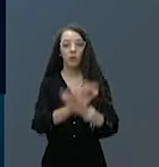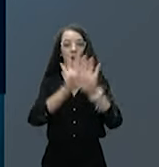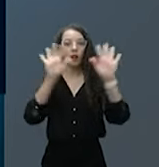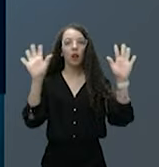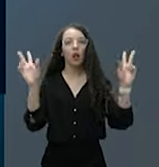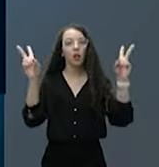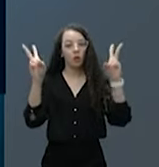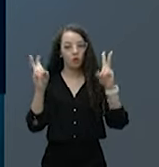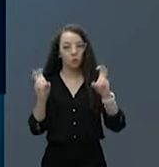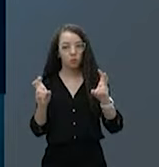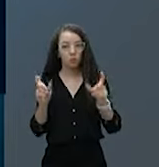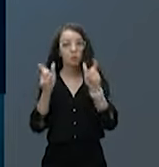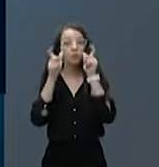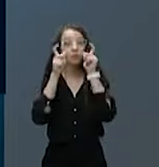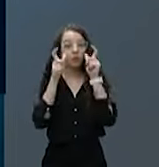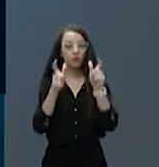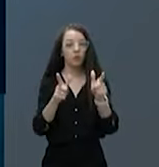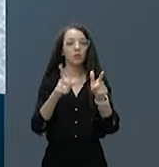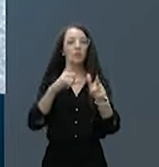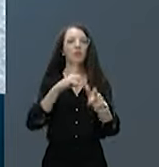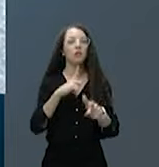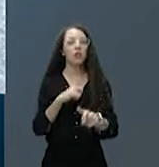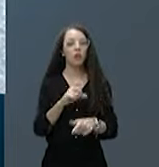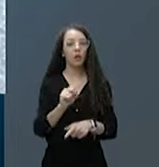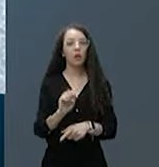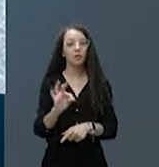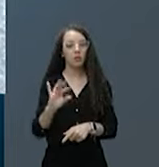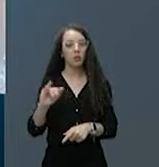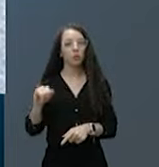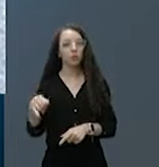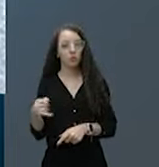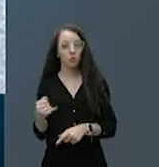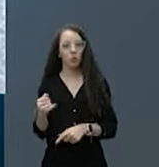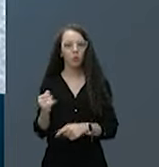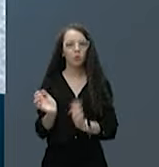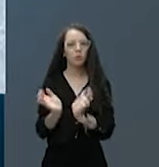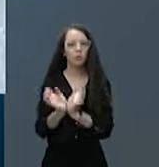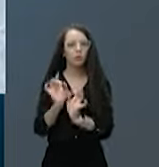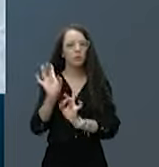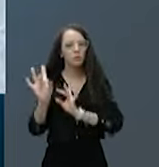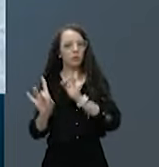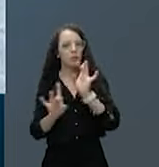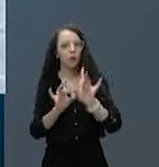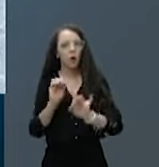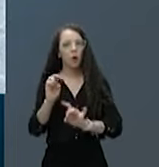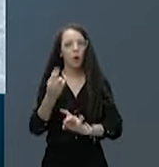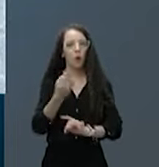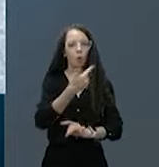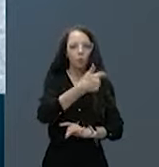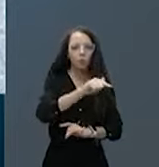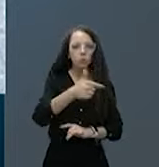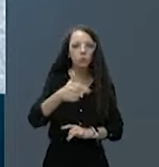interesse desta casa, seja do ponto de vista da Corte Especial, seja das turmas,